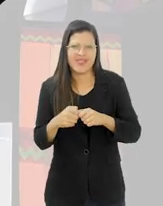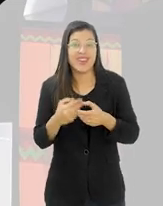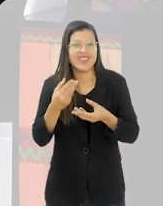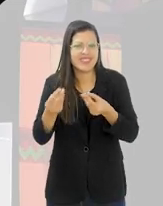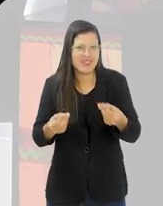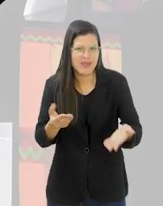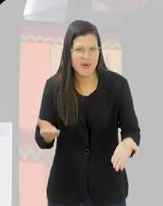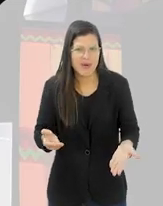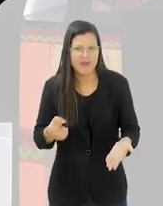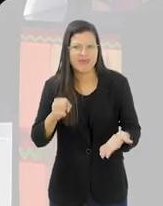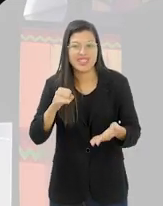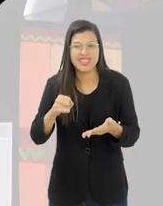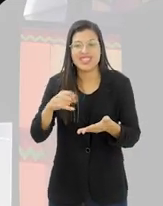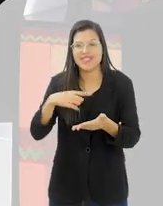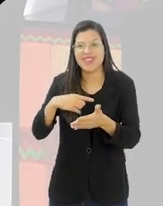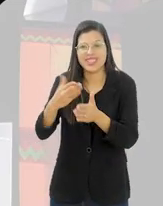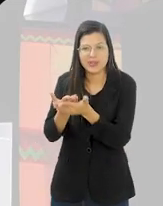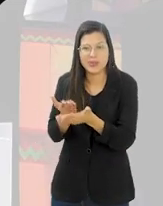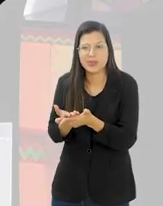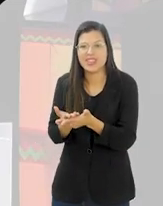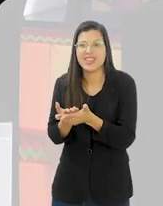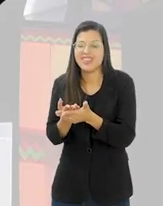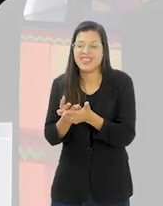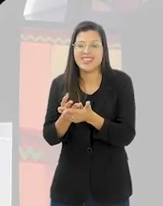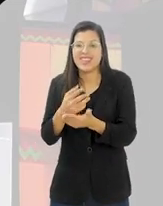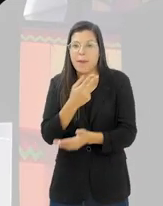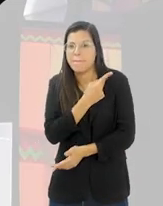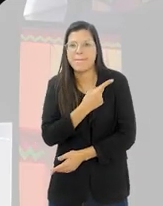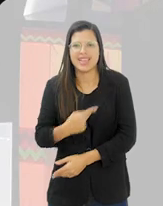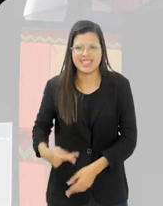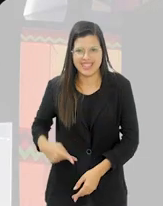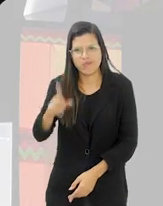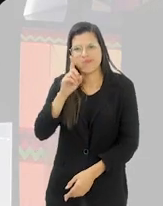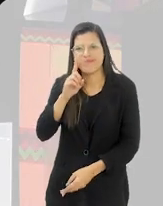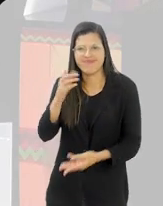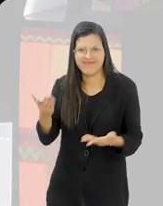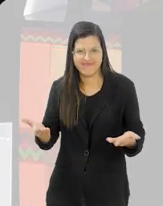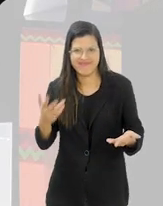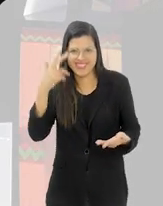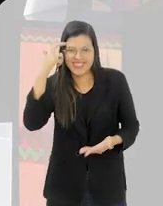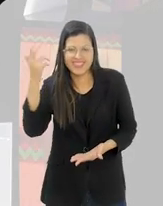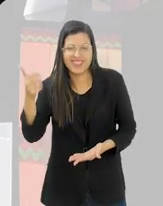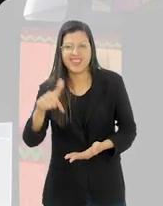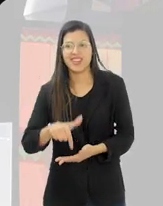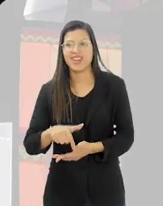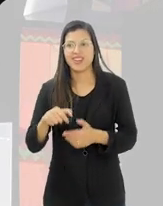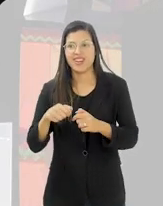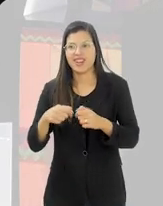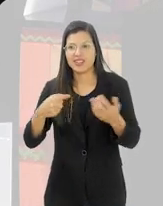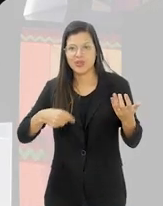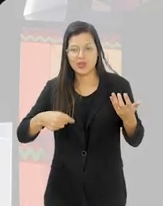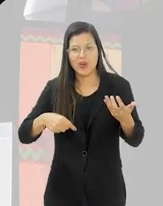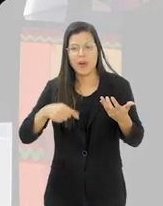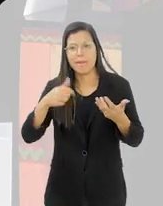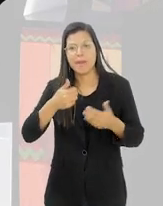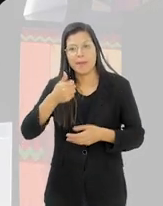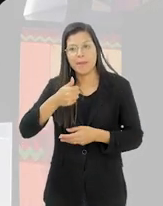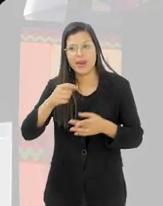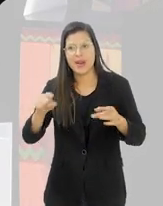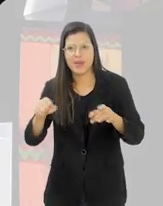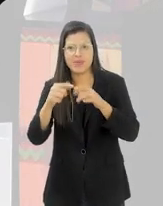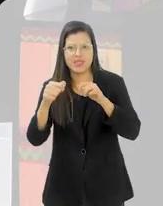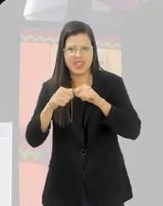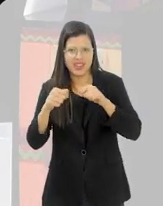Unidos. É, maravilha. Porque, e aí a gente fez essa homenagem, ele se emocionou muito, porque essa viola de fita foi a primeira canção que ele fez assim que ele aprendeu a ler e